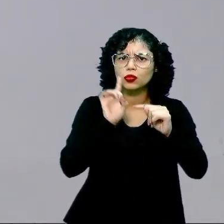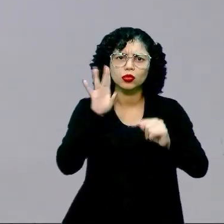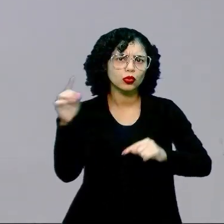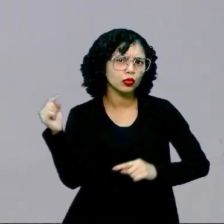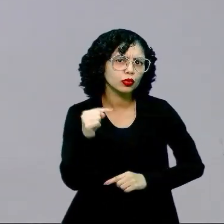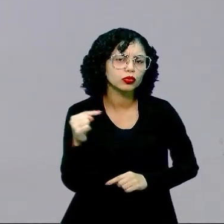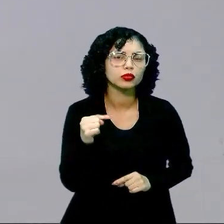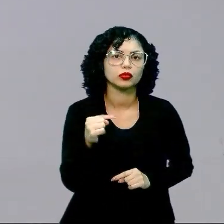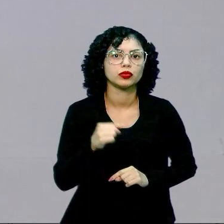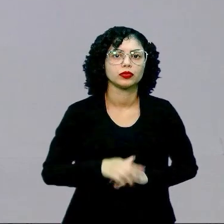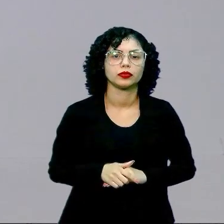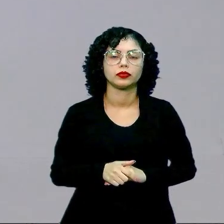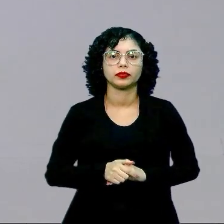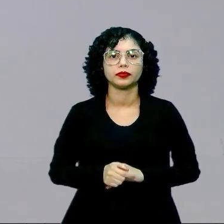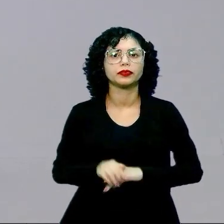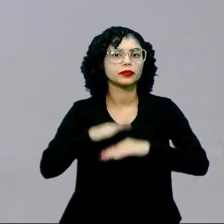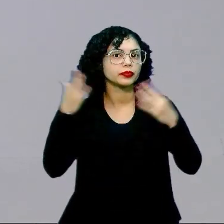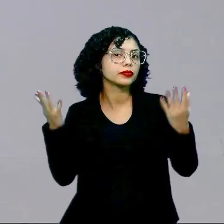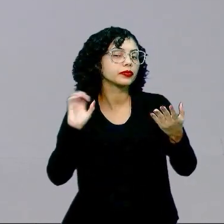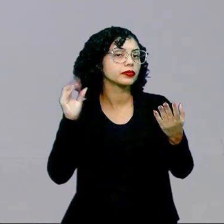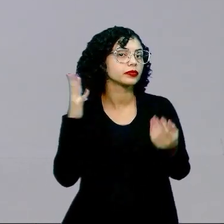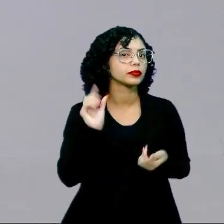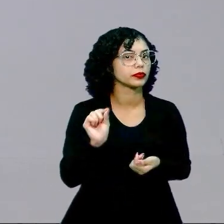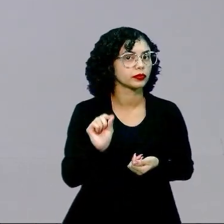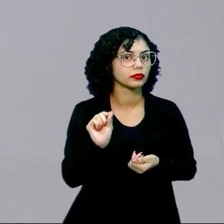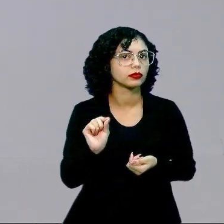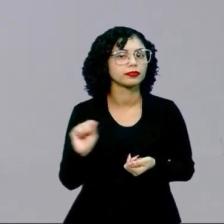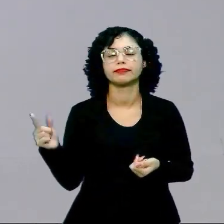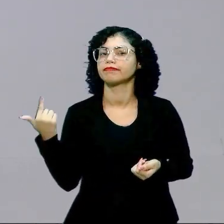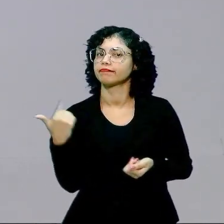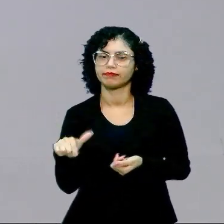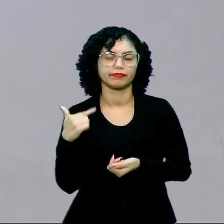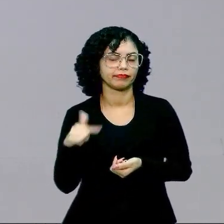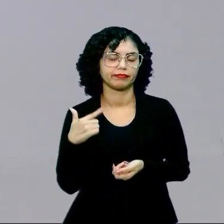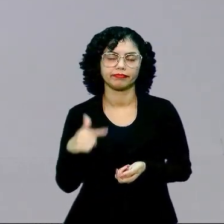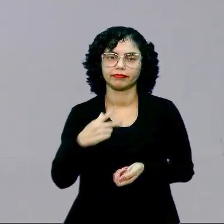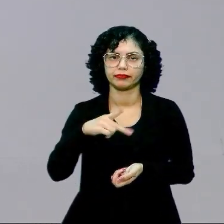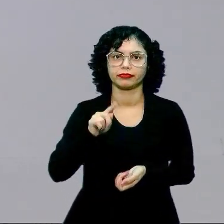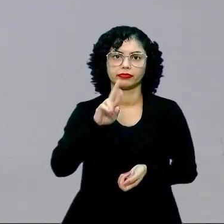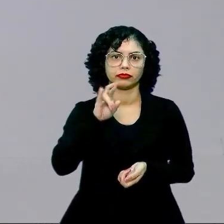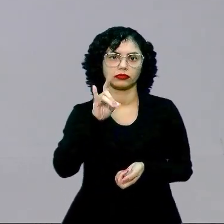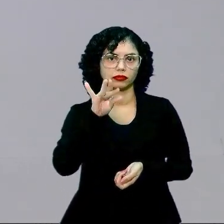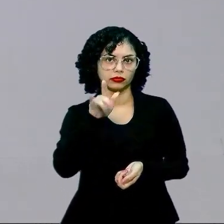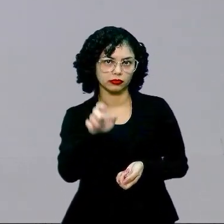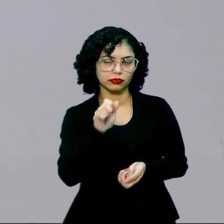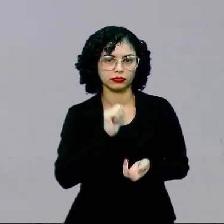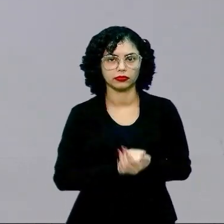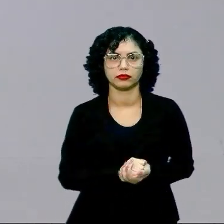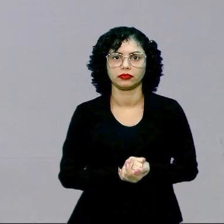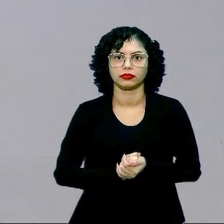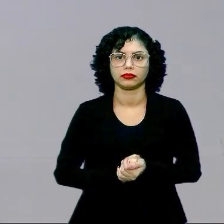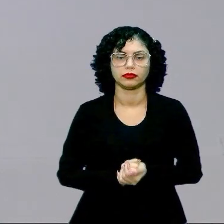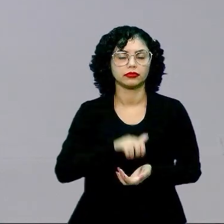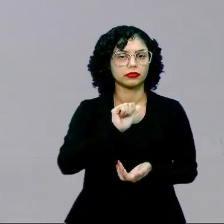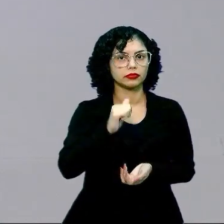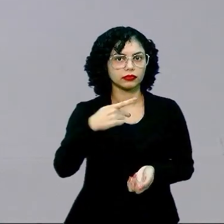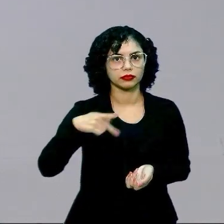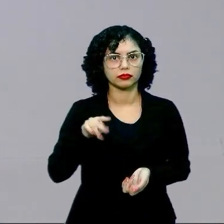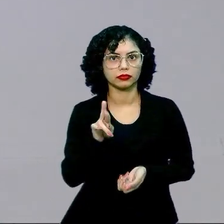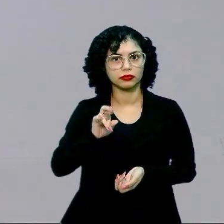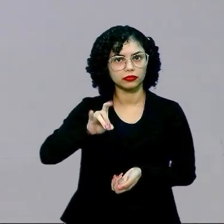então só negativo. Então, nesse caso aí, a molécula não tem polaridade, ou seja, ela é